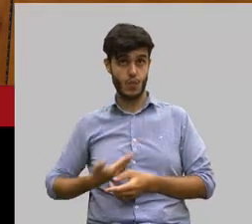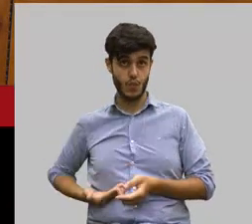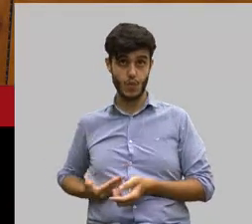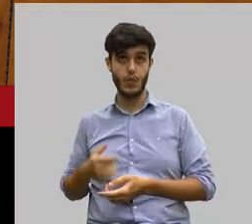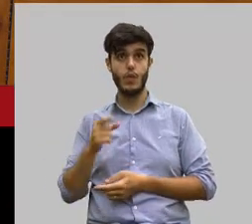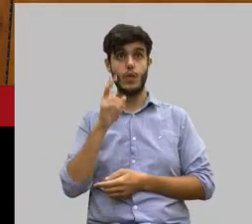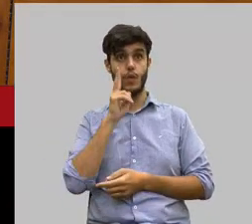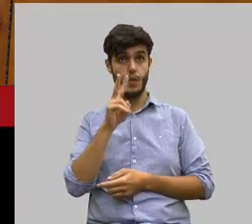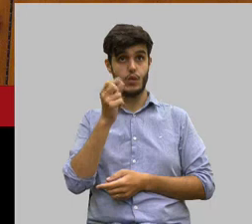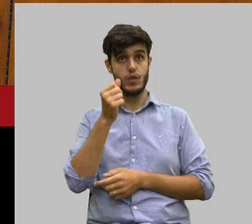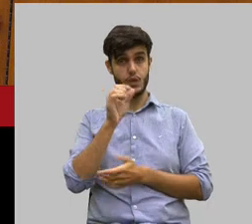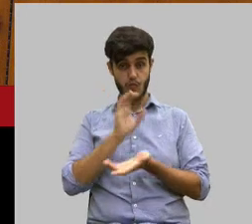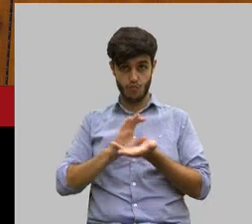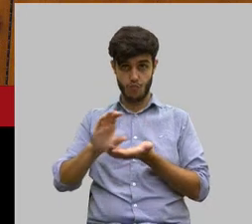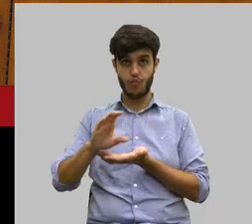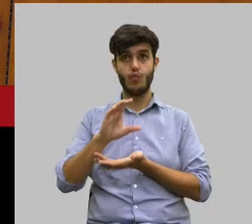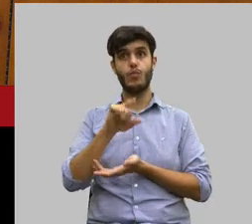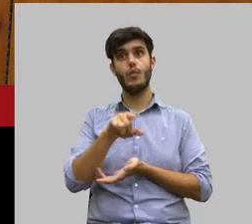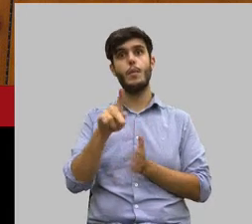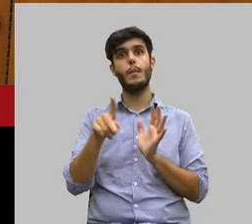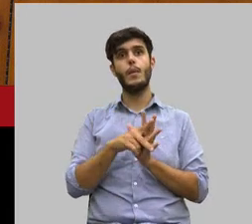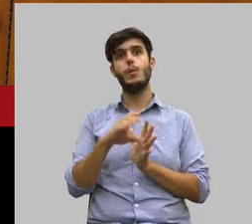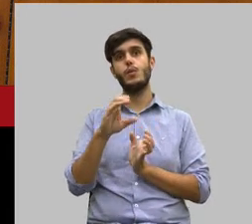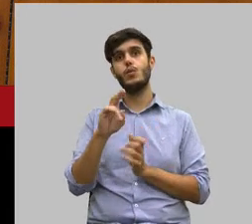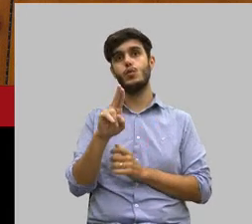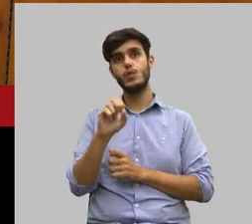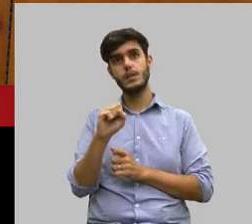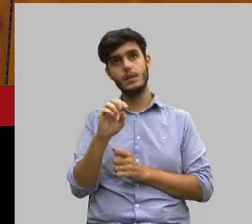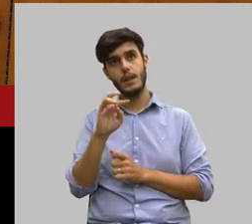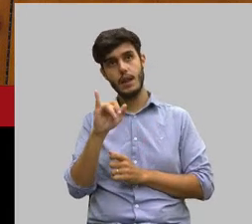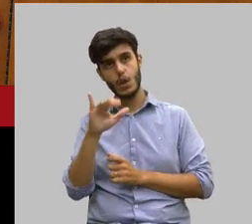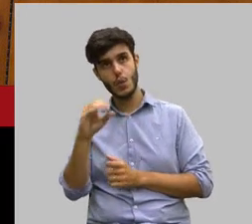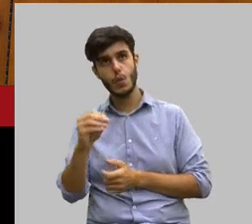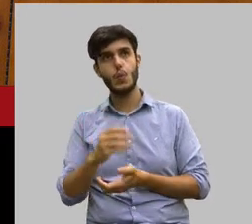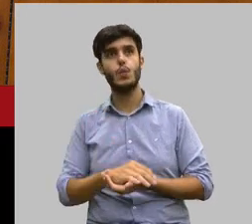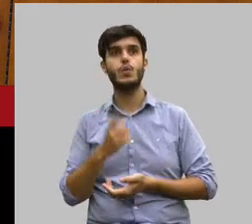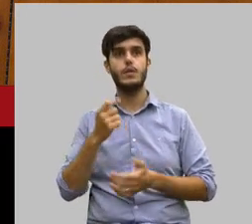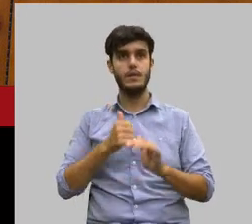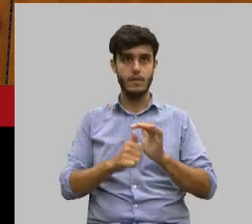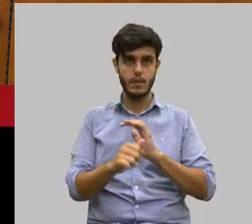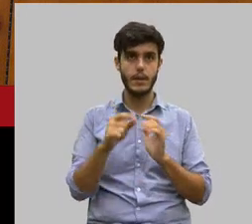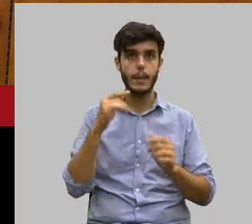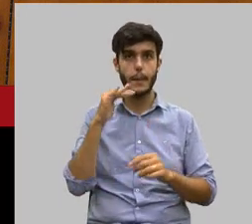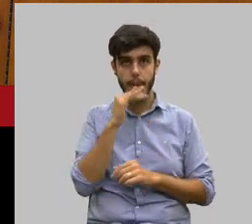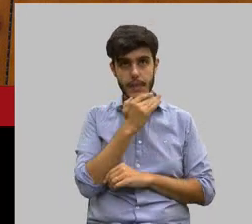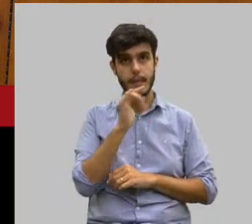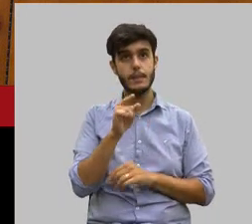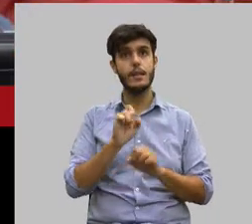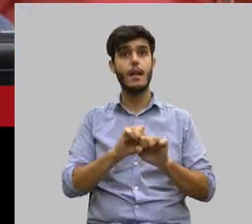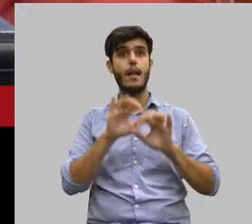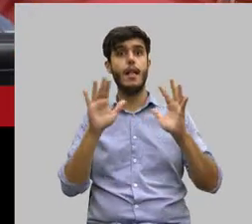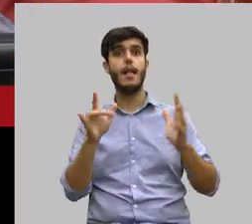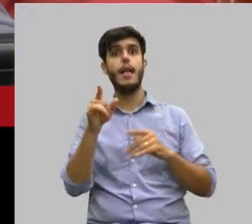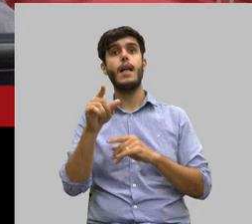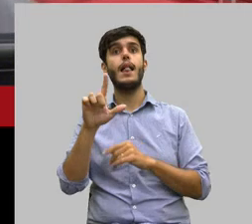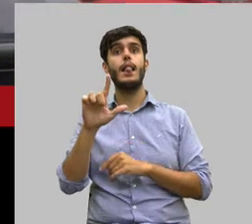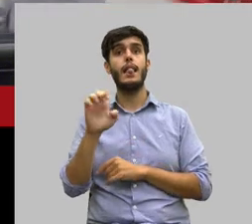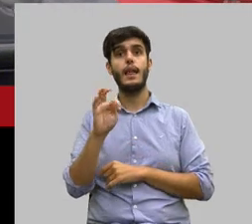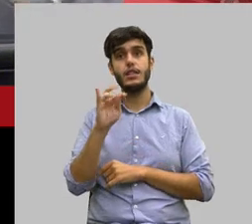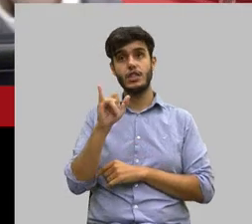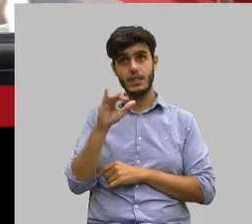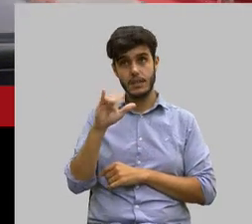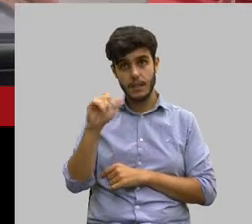de custeio quanto despesas de Capital que seria investimento né a gente percebe isso claramente então quando a Dra Letícia começa a apresentar